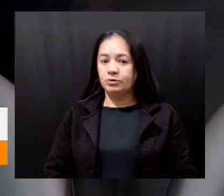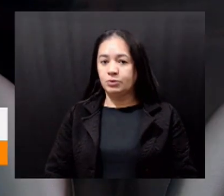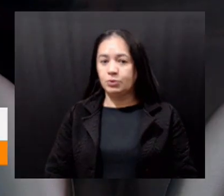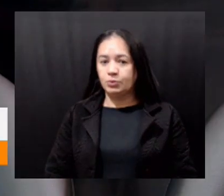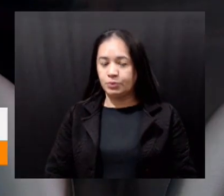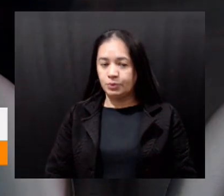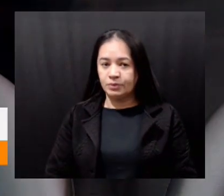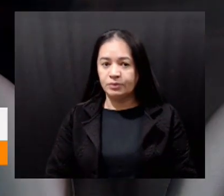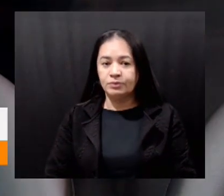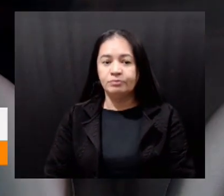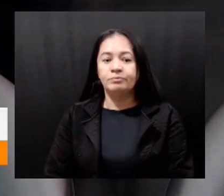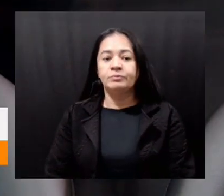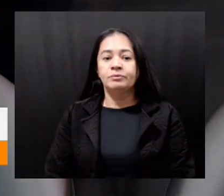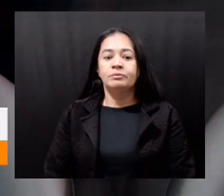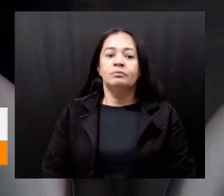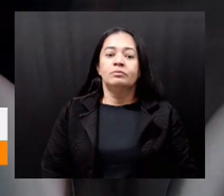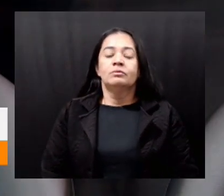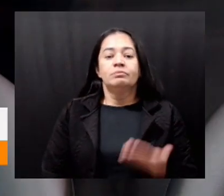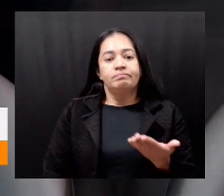Então,